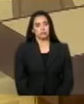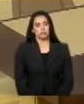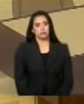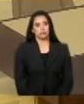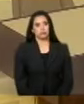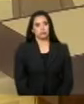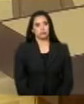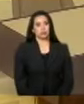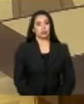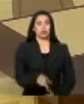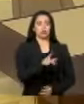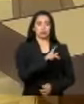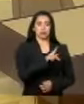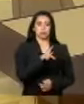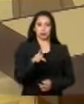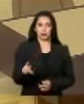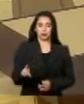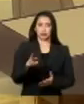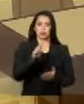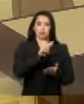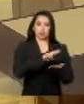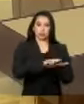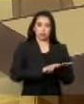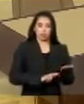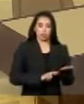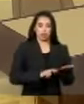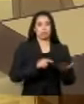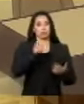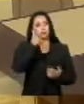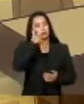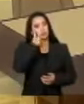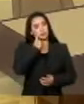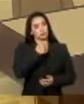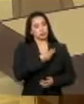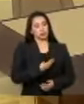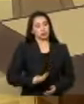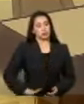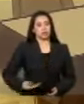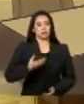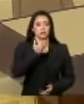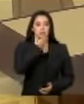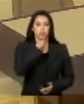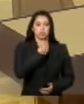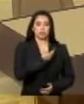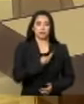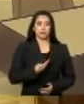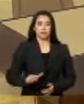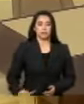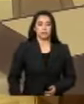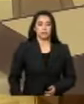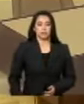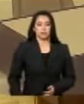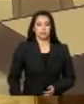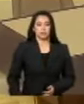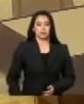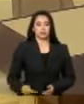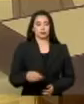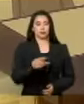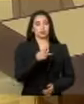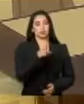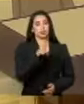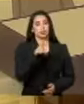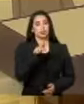Senhor presidente, senhor relator, senhoras ministras, senhor ministro, representante da douta Procuradoria-Geral da República,